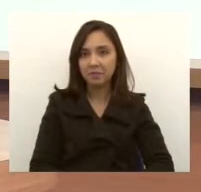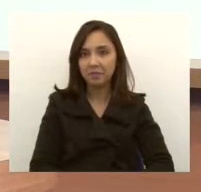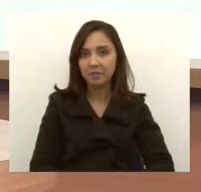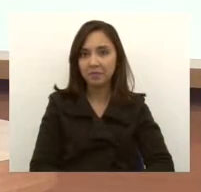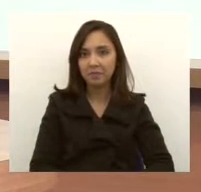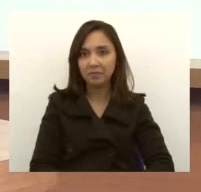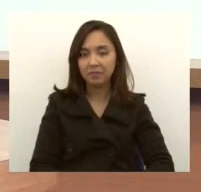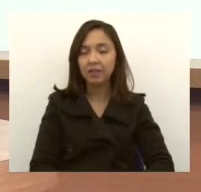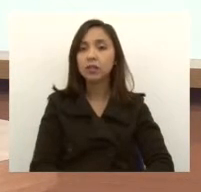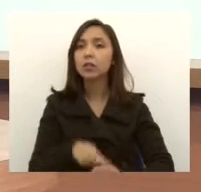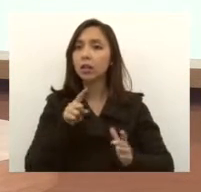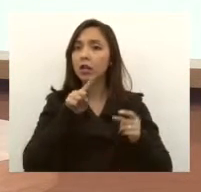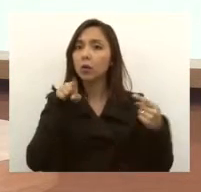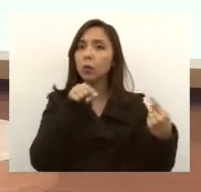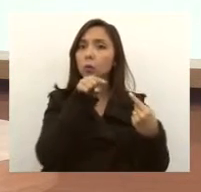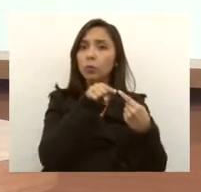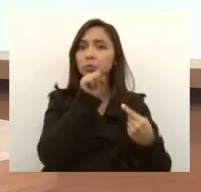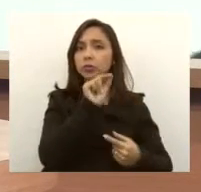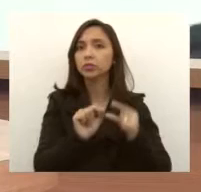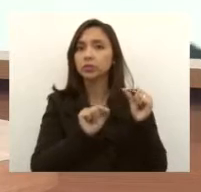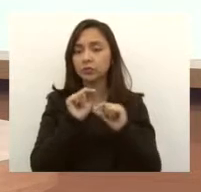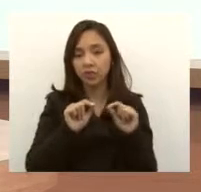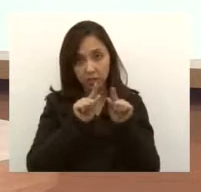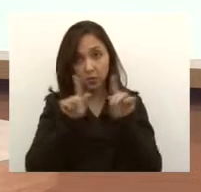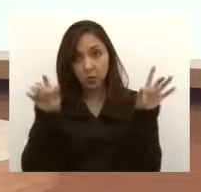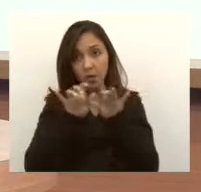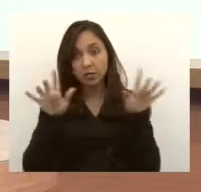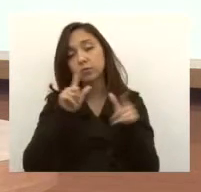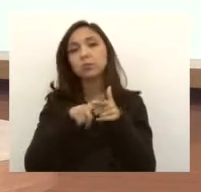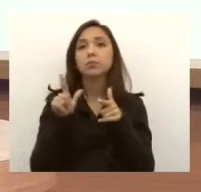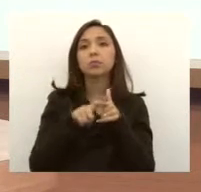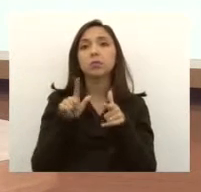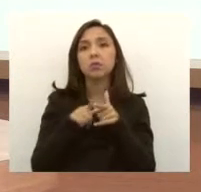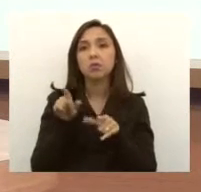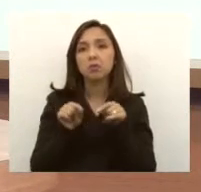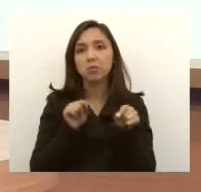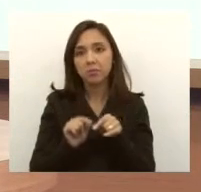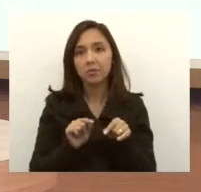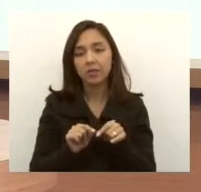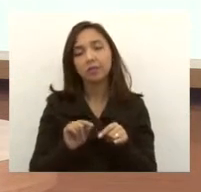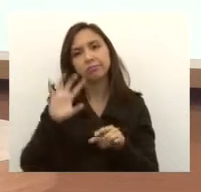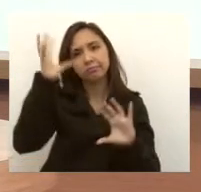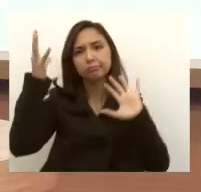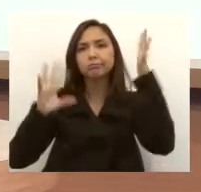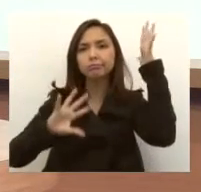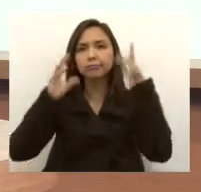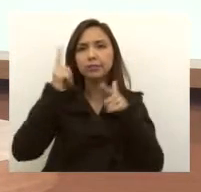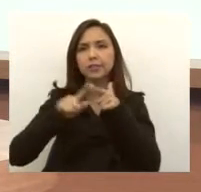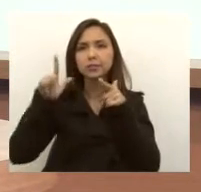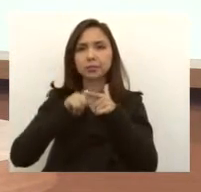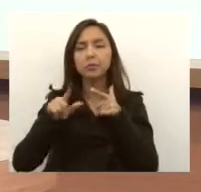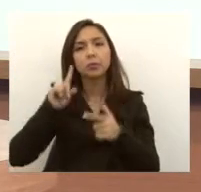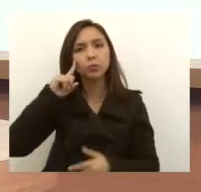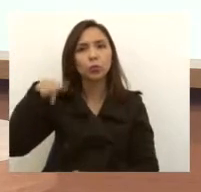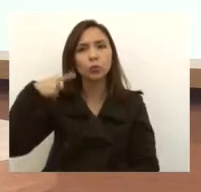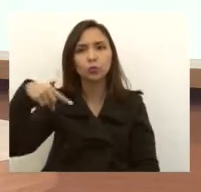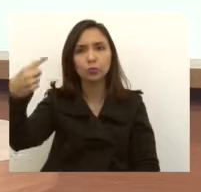o efetivo da Polícia Militar do município de Guarulhos e os problemas que acontecem na cidade no dia a